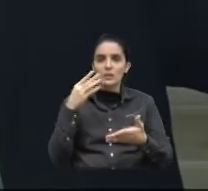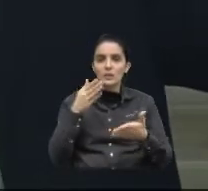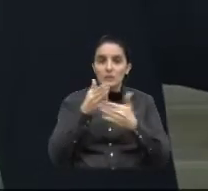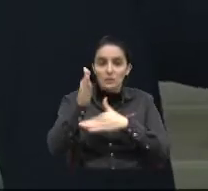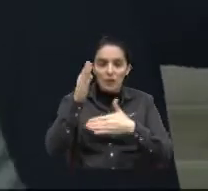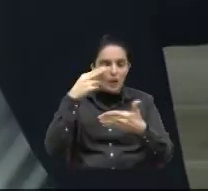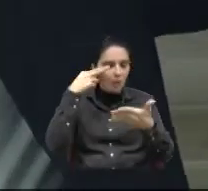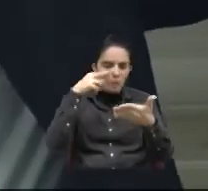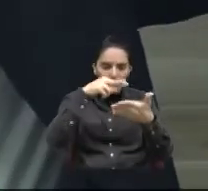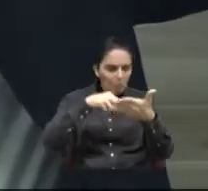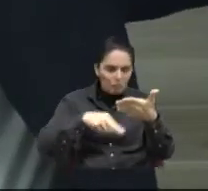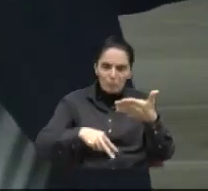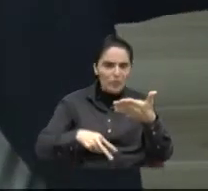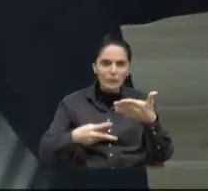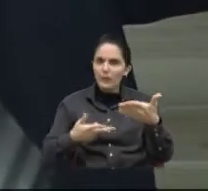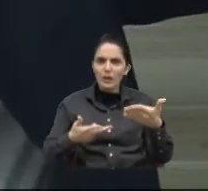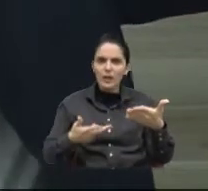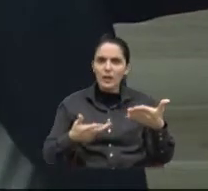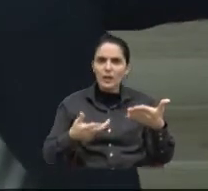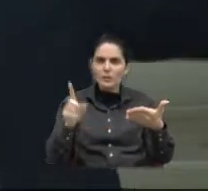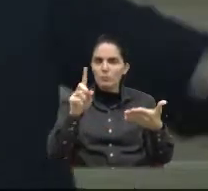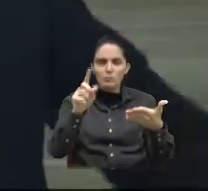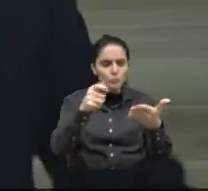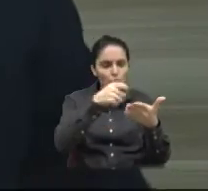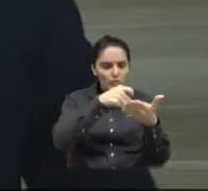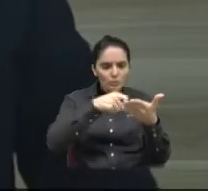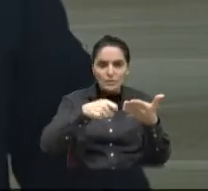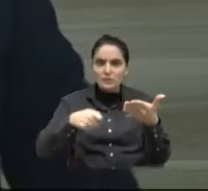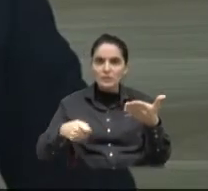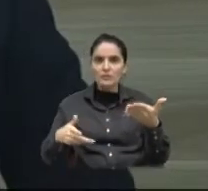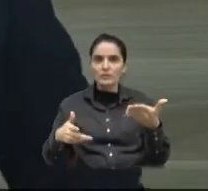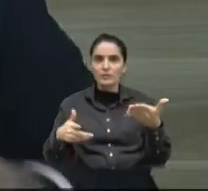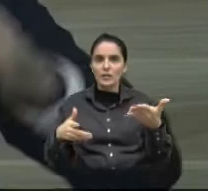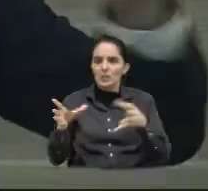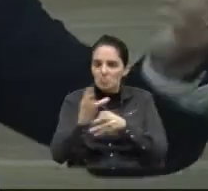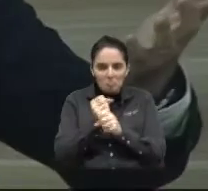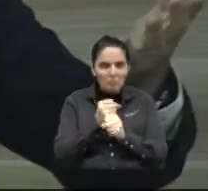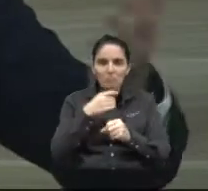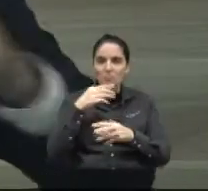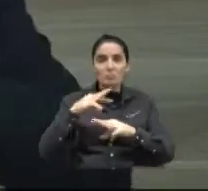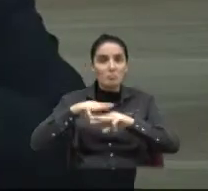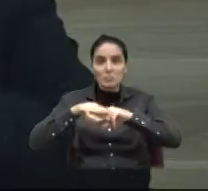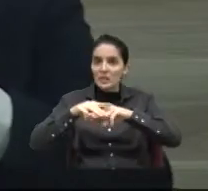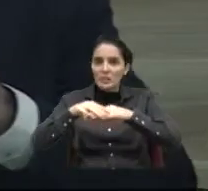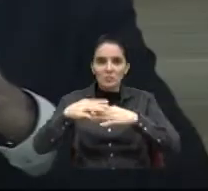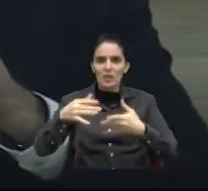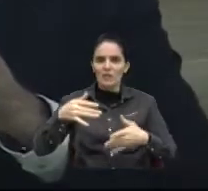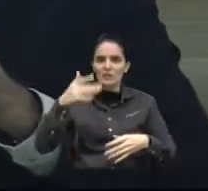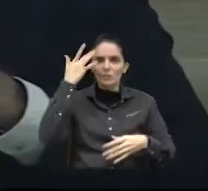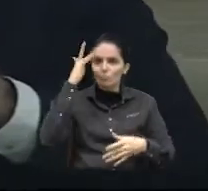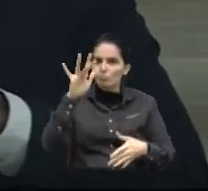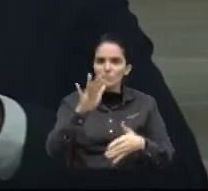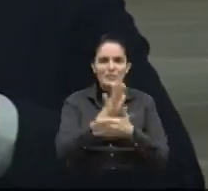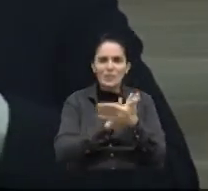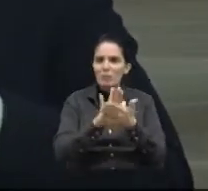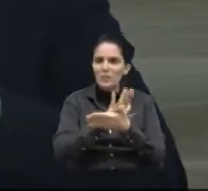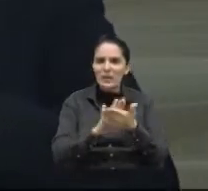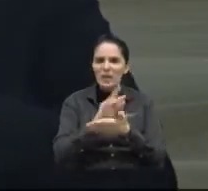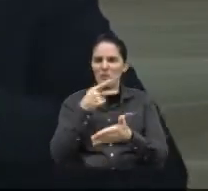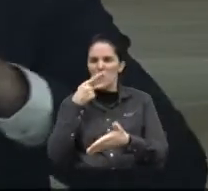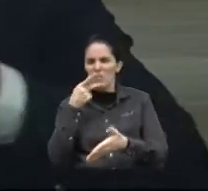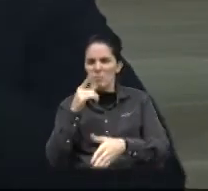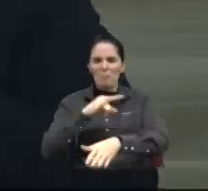não sabe fazer regra de três então agora a gente falar de banheiro me